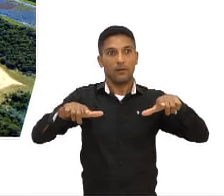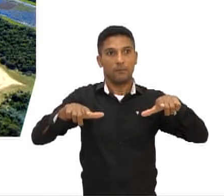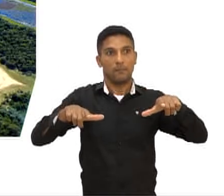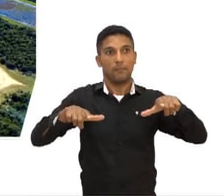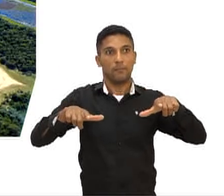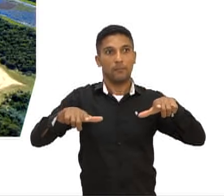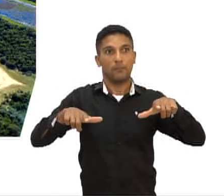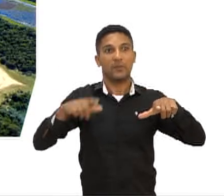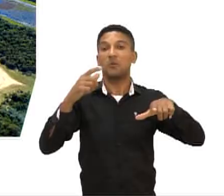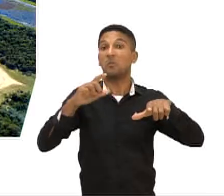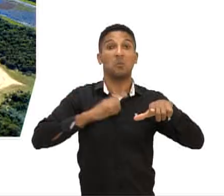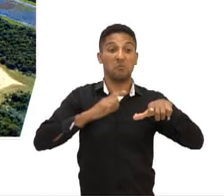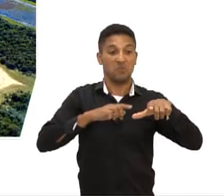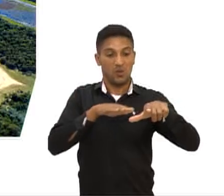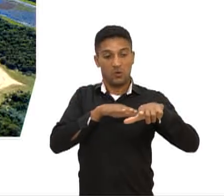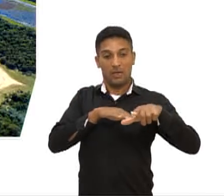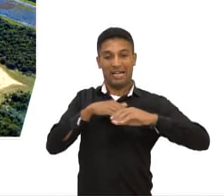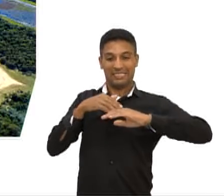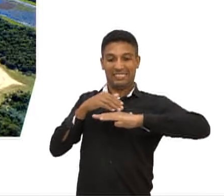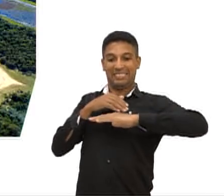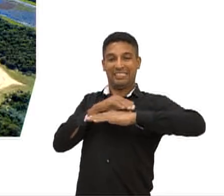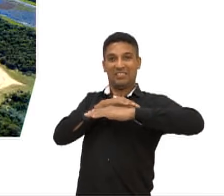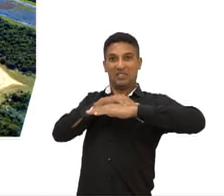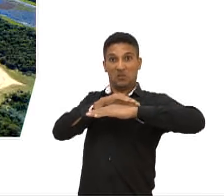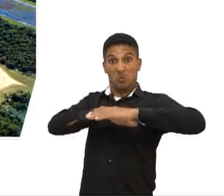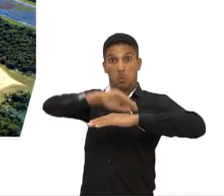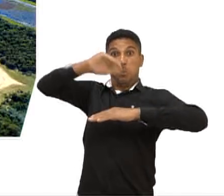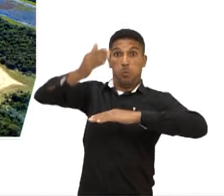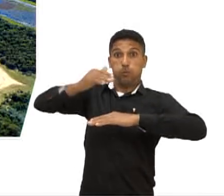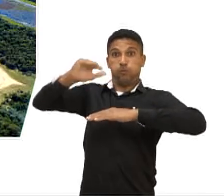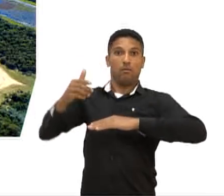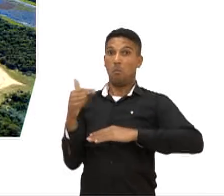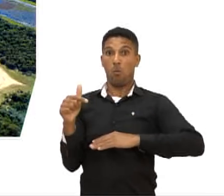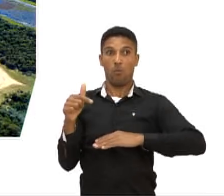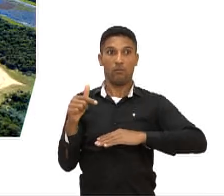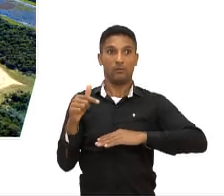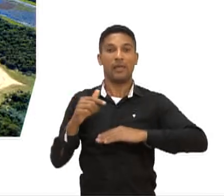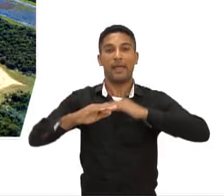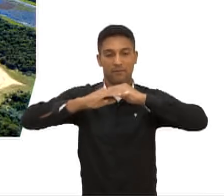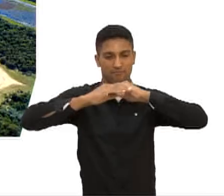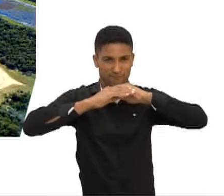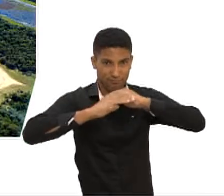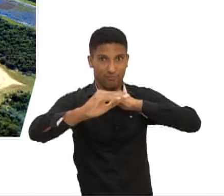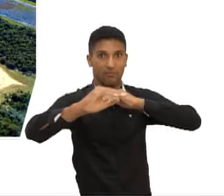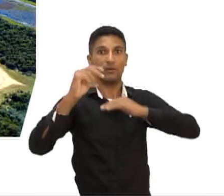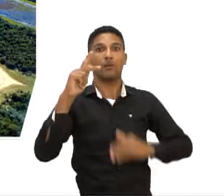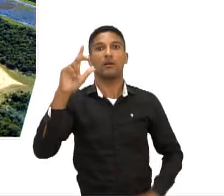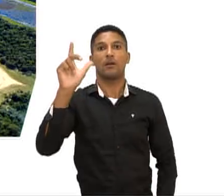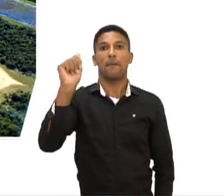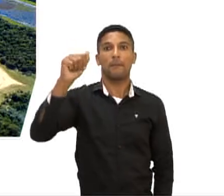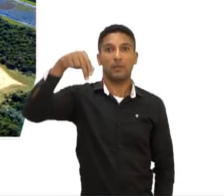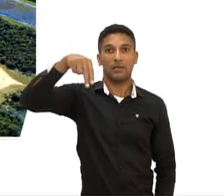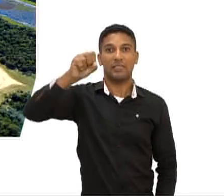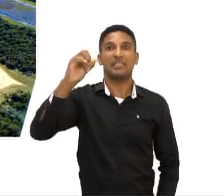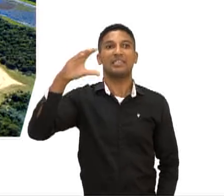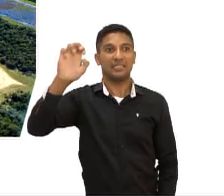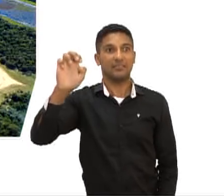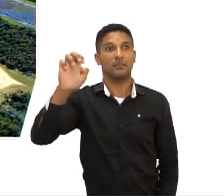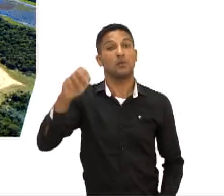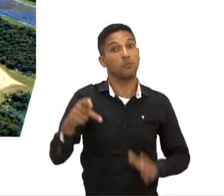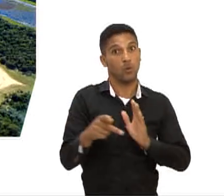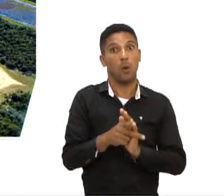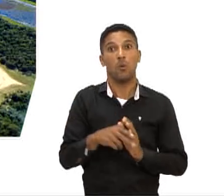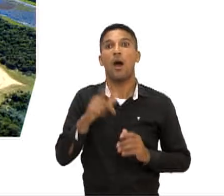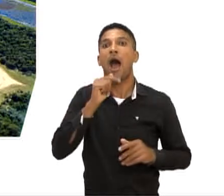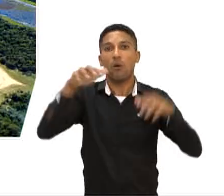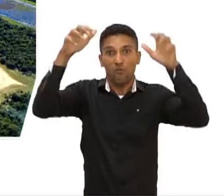horizonte serras, morros, né? Então aqui é uma planície e claramente uma planície de